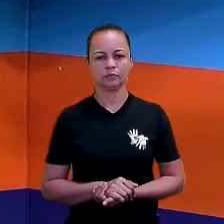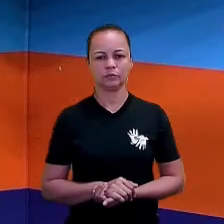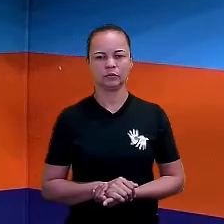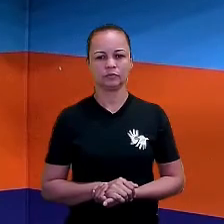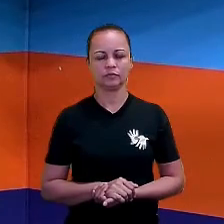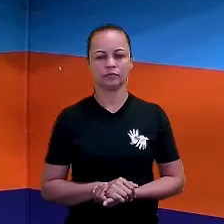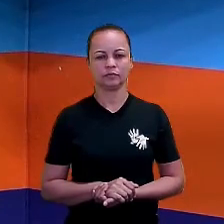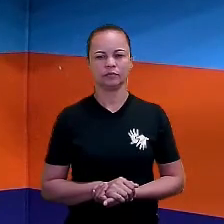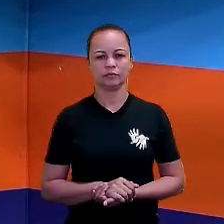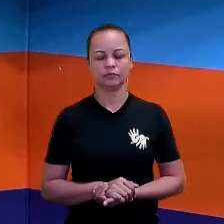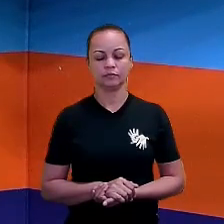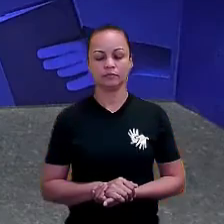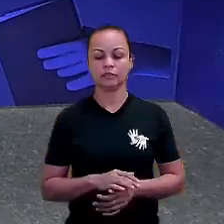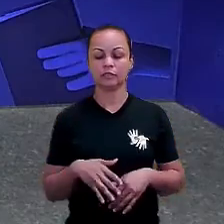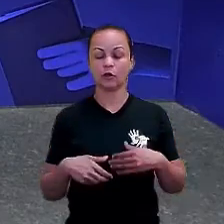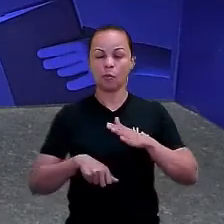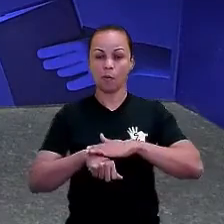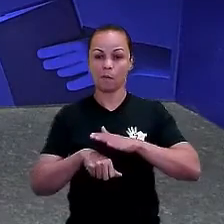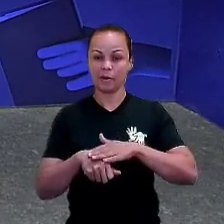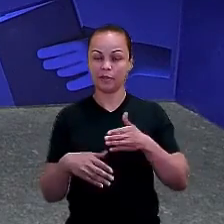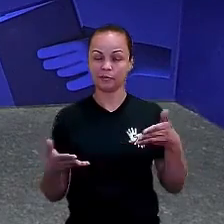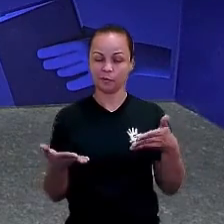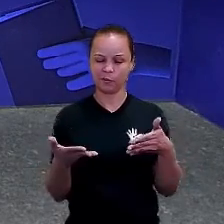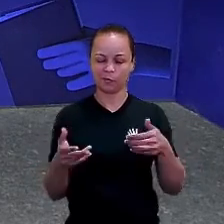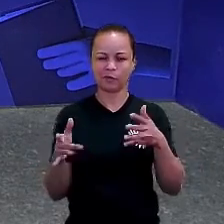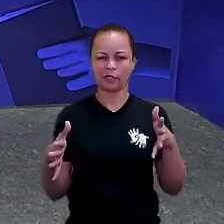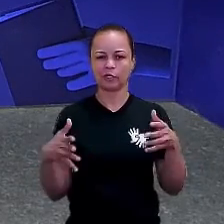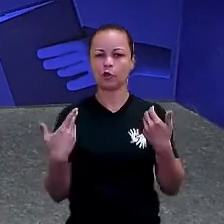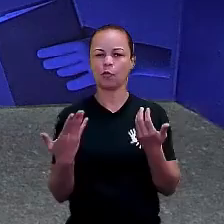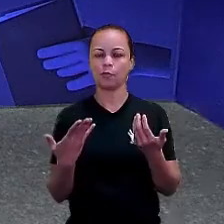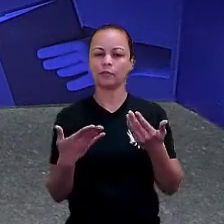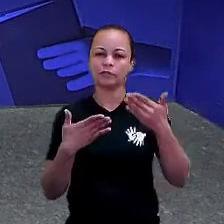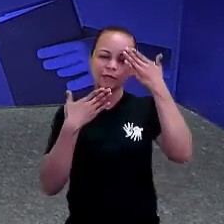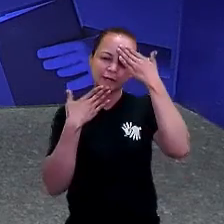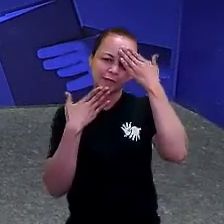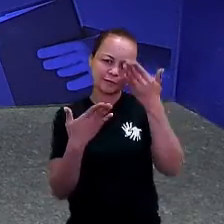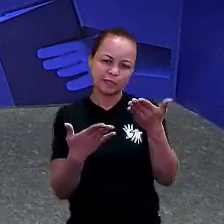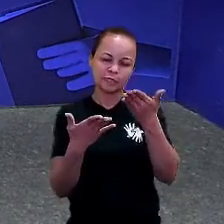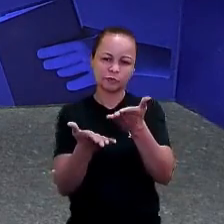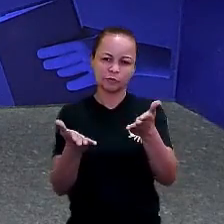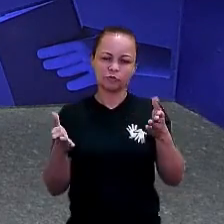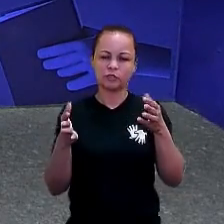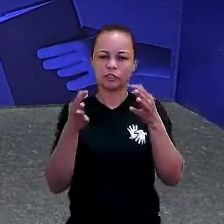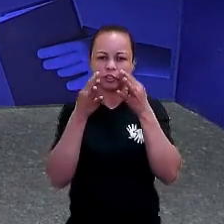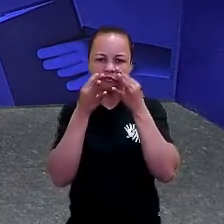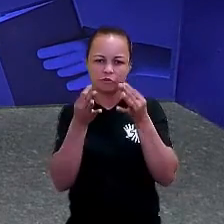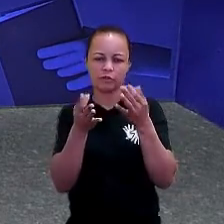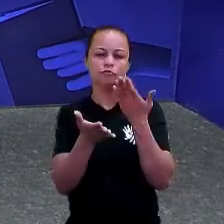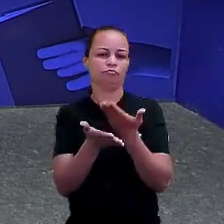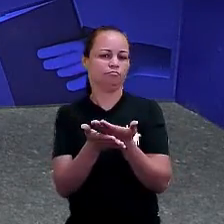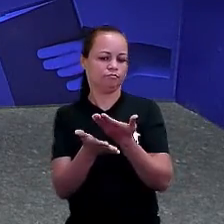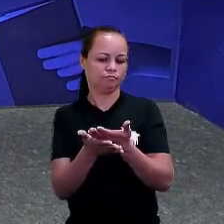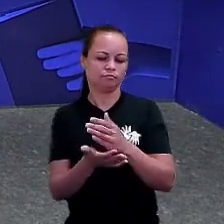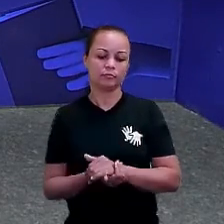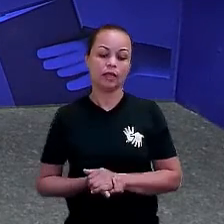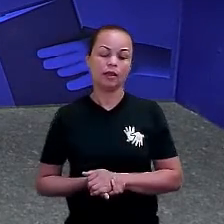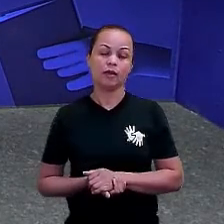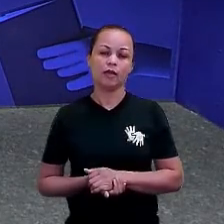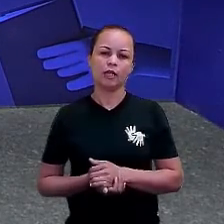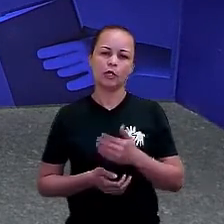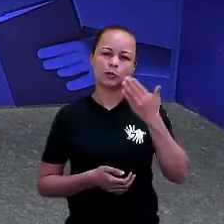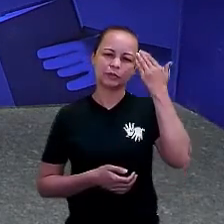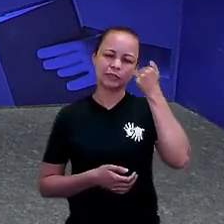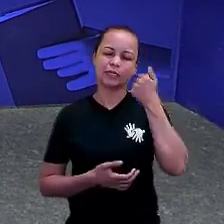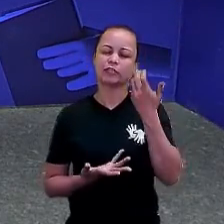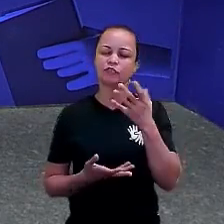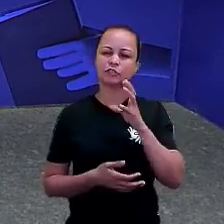Então, esse é aquele momento que eu me despeço de vocês. Agradeço por vocês terem assistido. Tenho certeza que vocês vão amar esse assunto